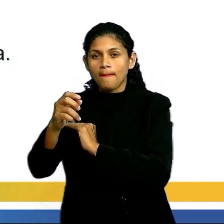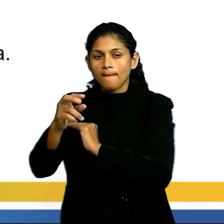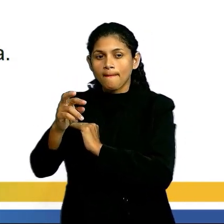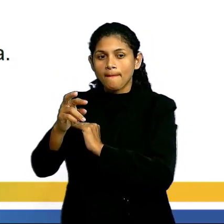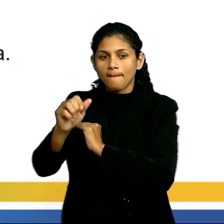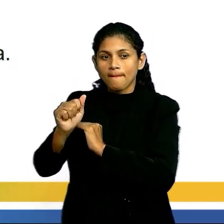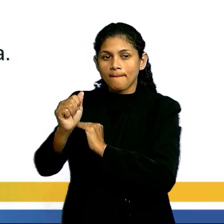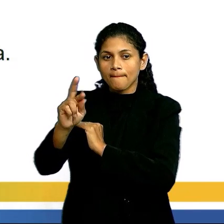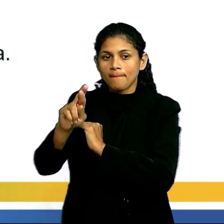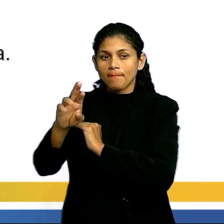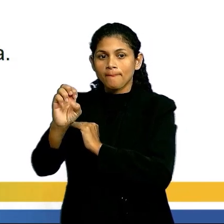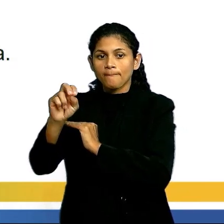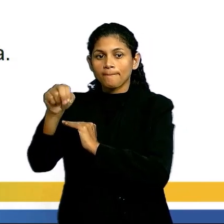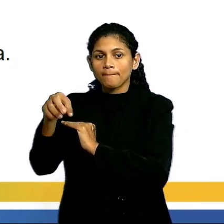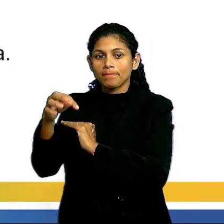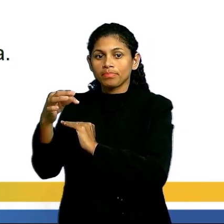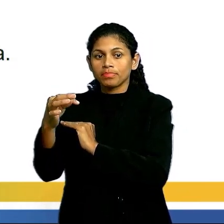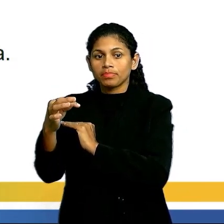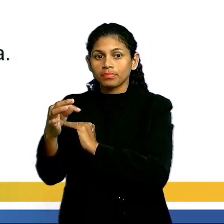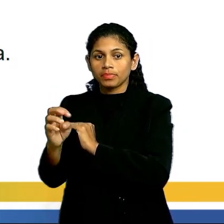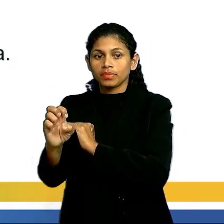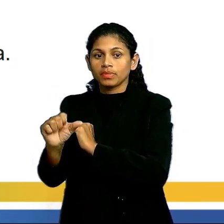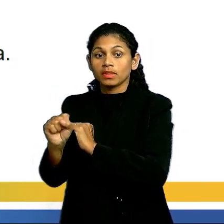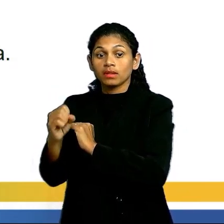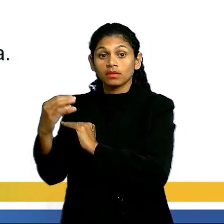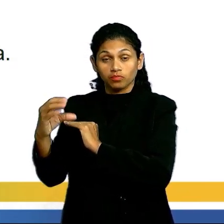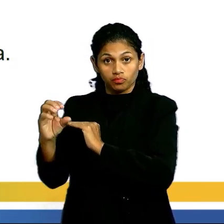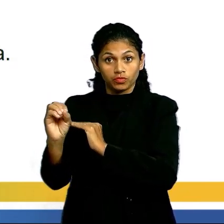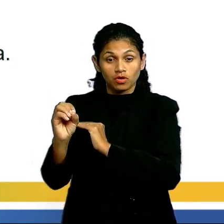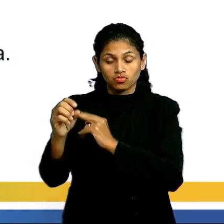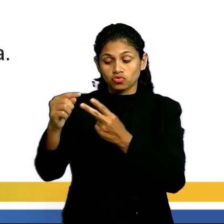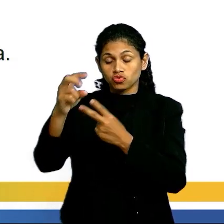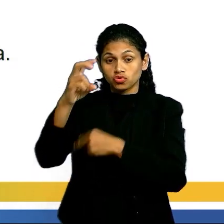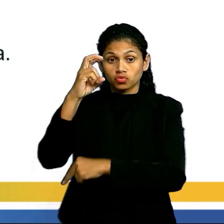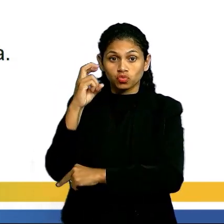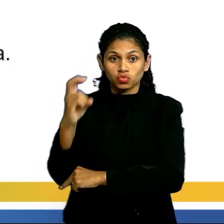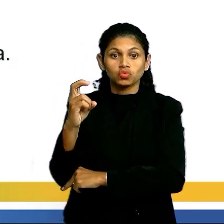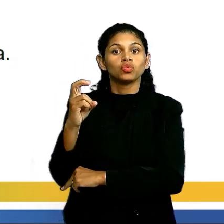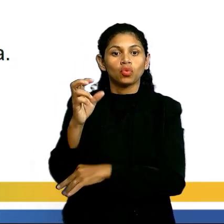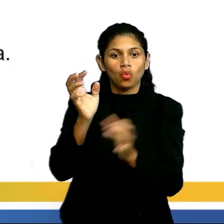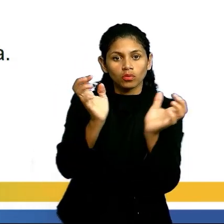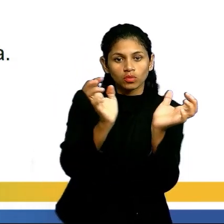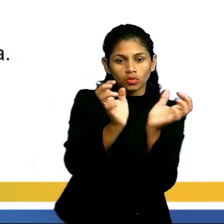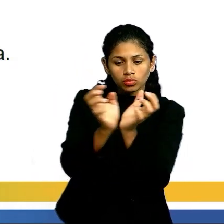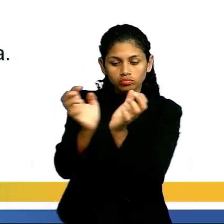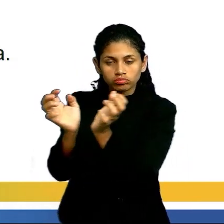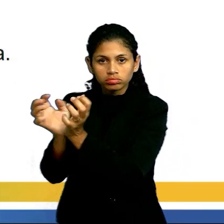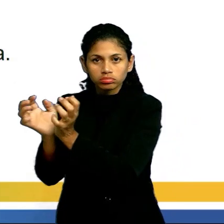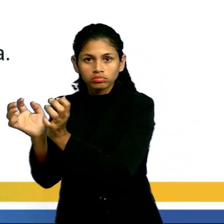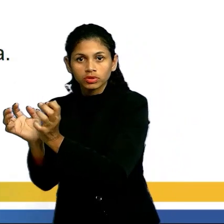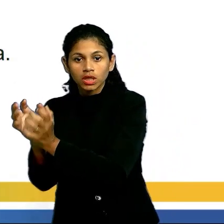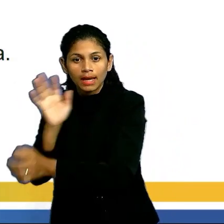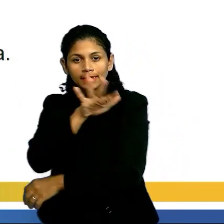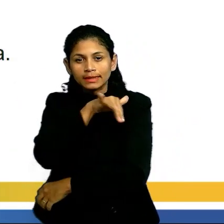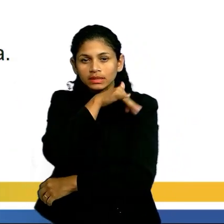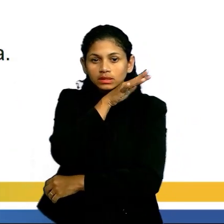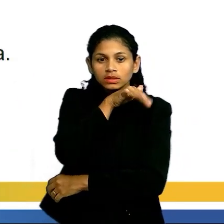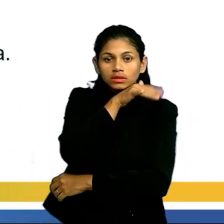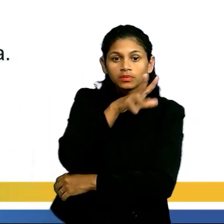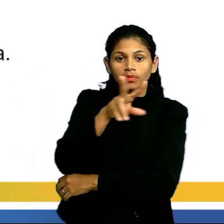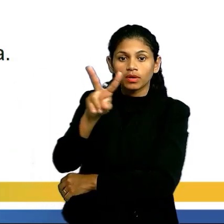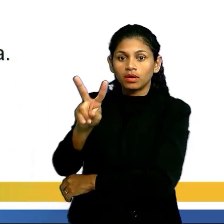né, os 5 grupos. Então, de acordo com esse cladograma, quais animais apresentam